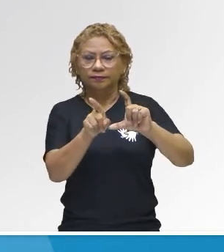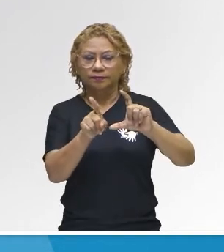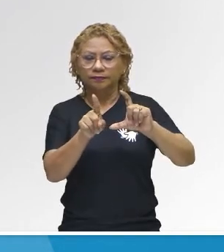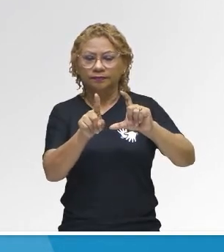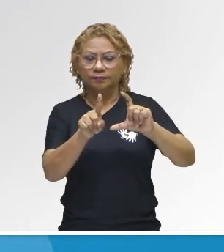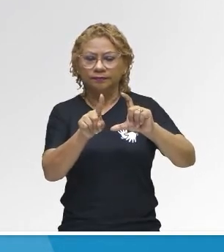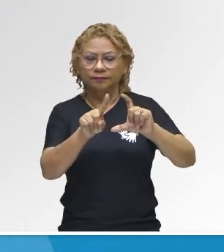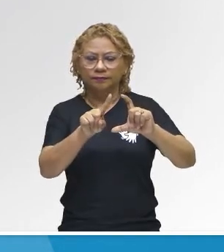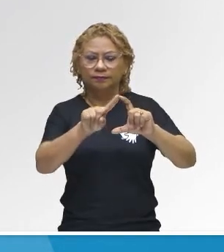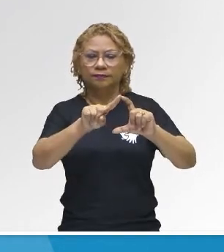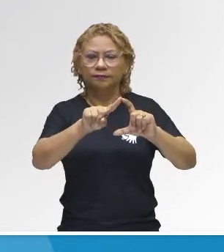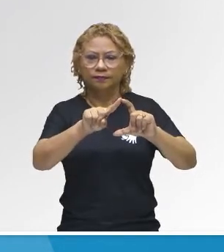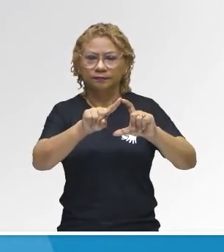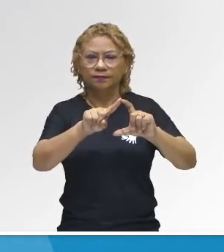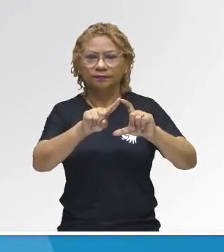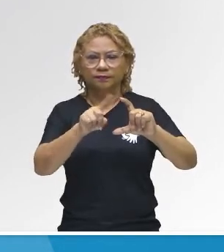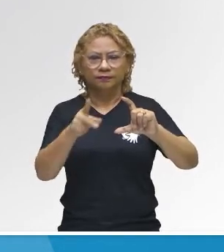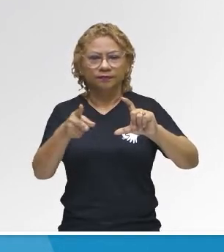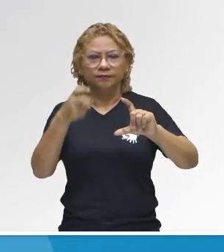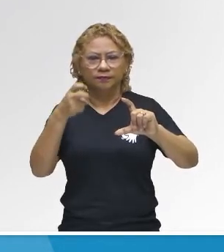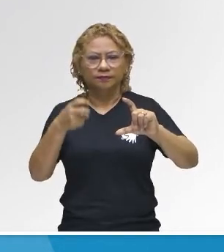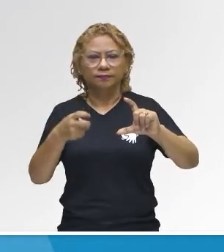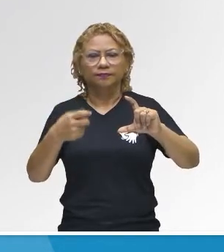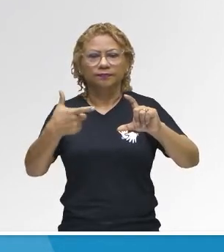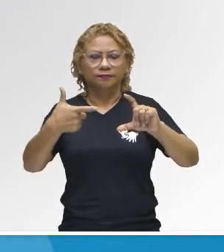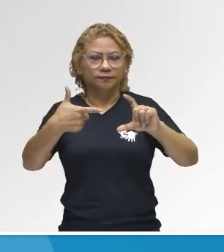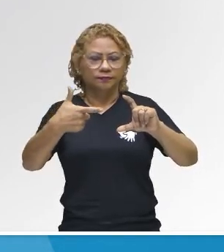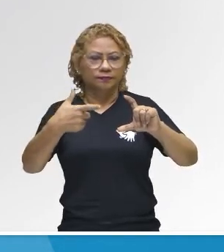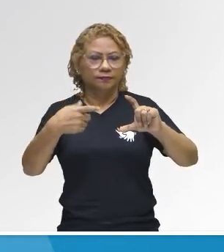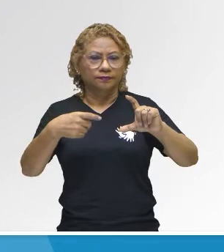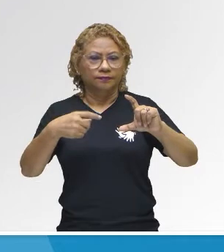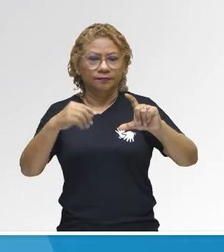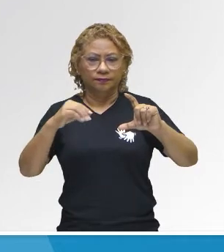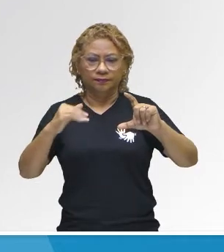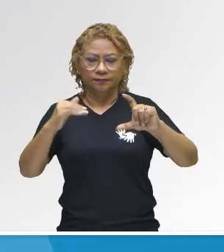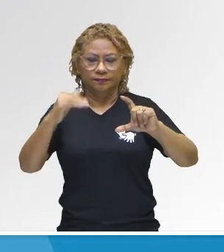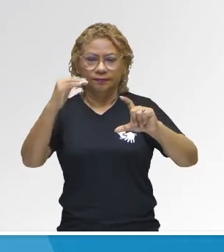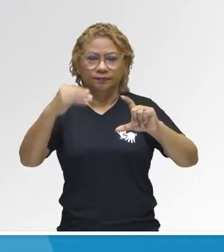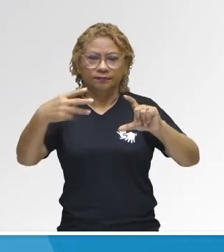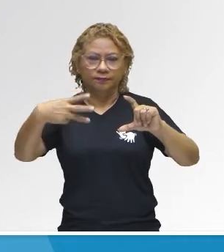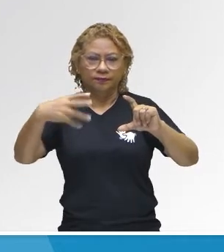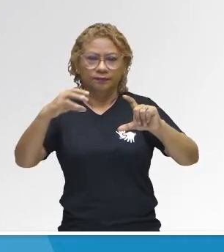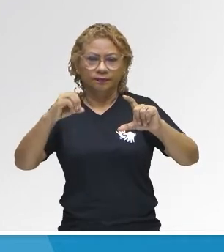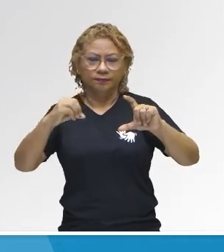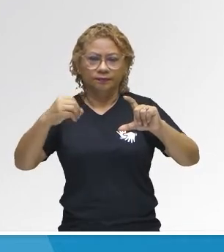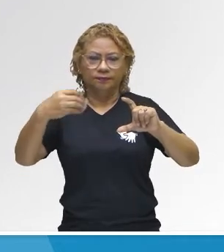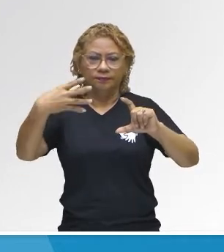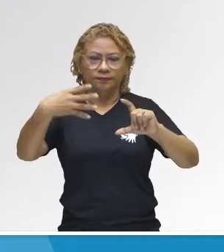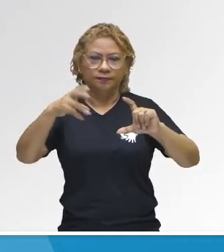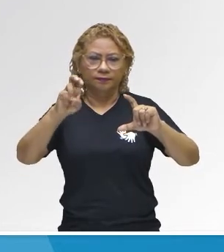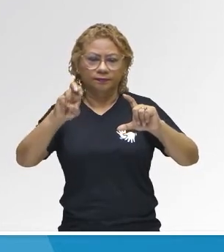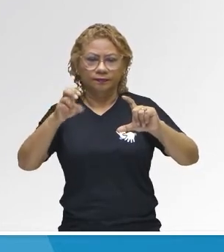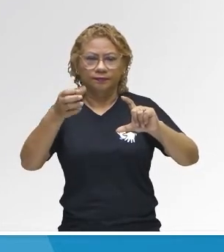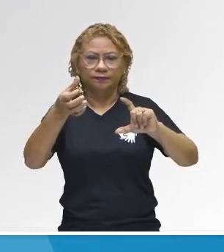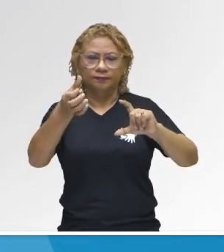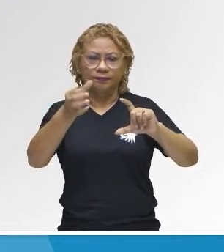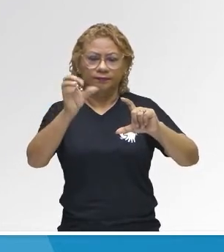algum momento em que esses valores começam a diminuir. E quando vai ser? Vamos ver